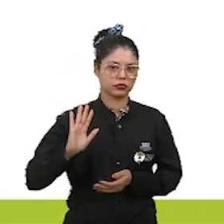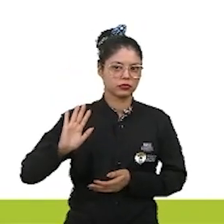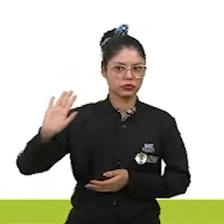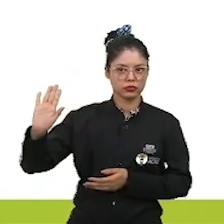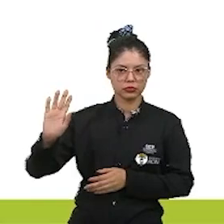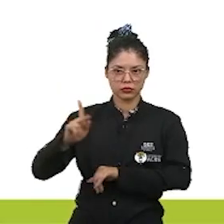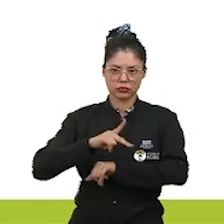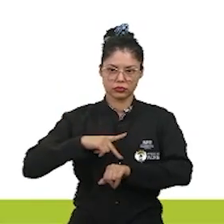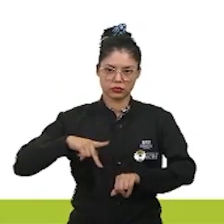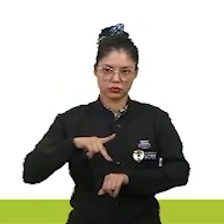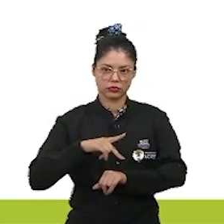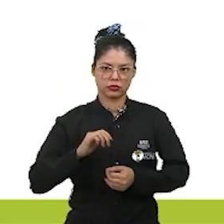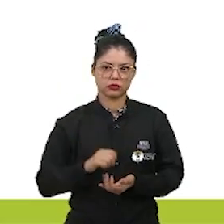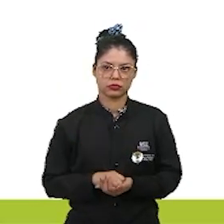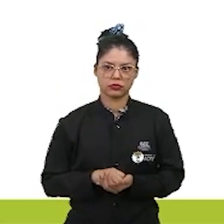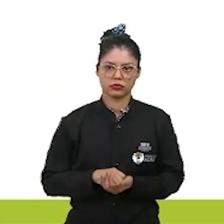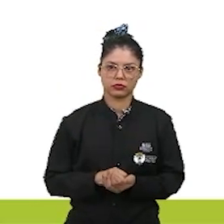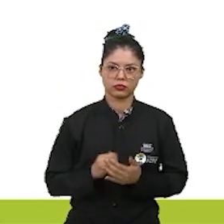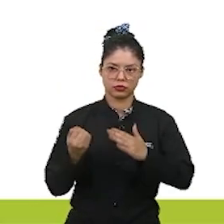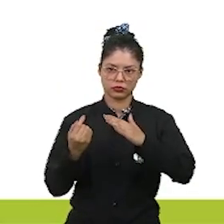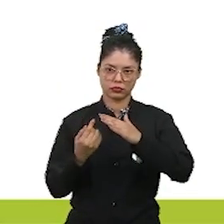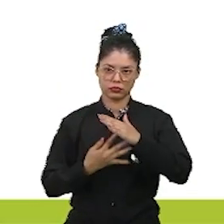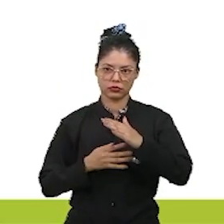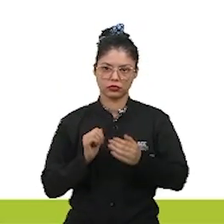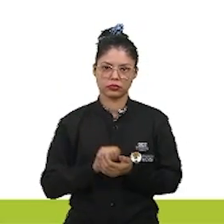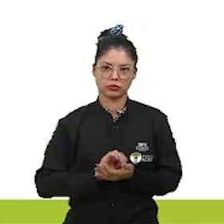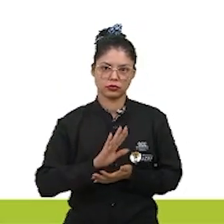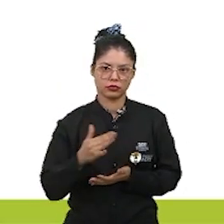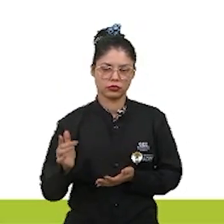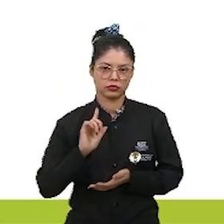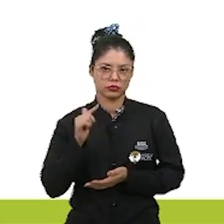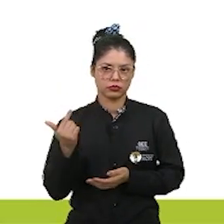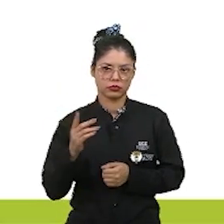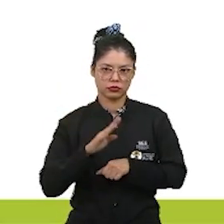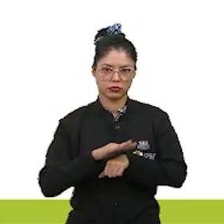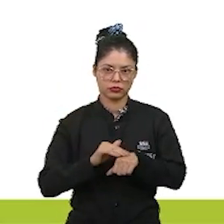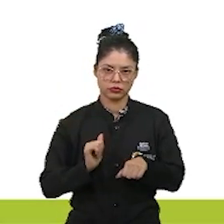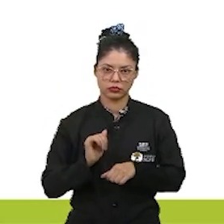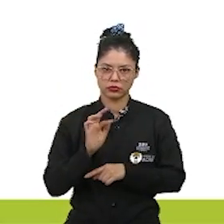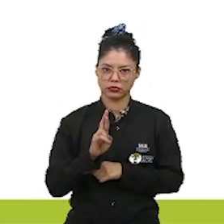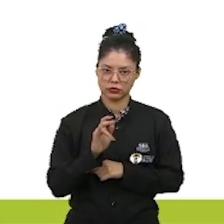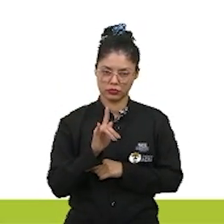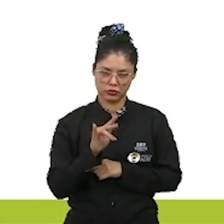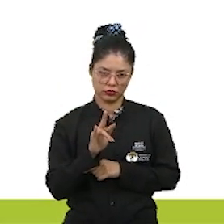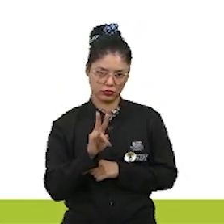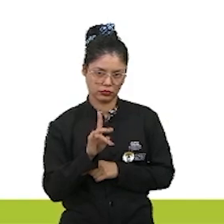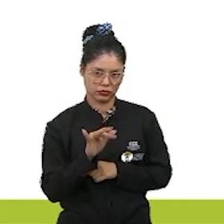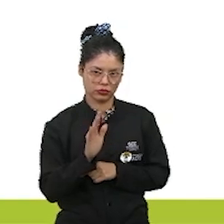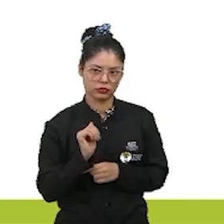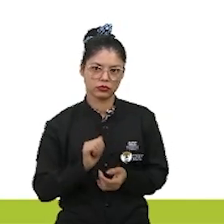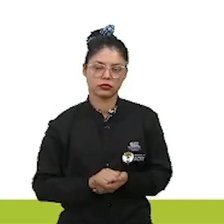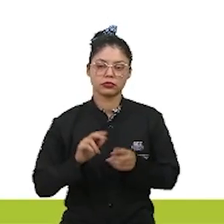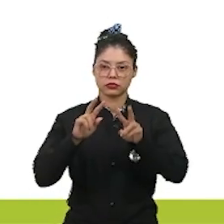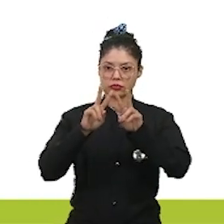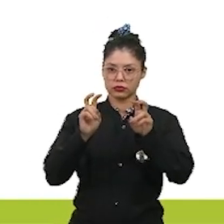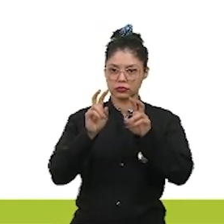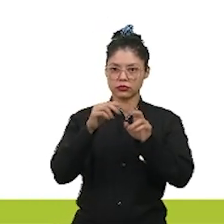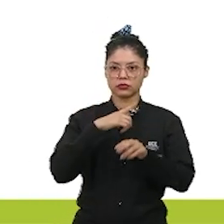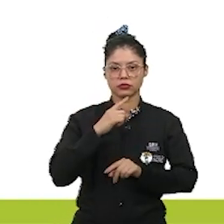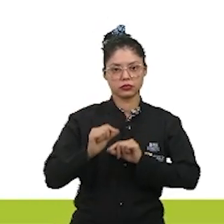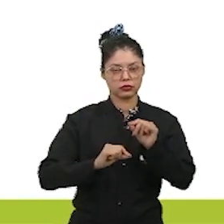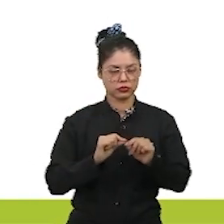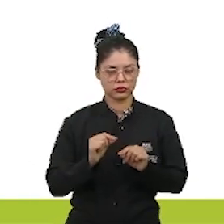seus países migrantes, enquanto se chamam outras de refugiados. Essa definição